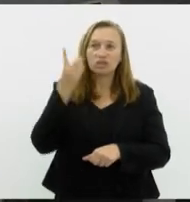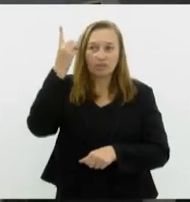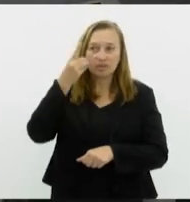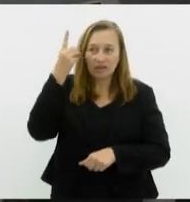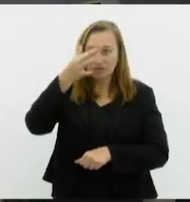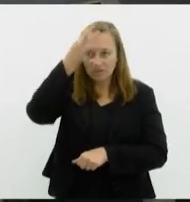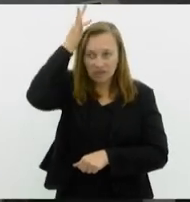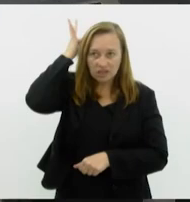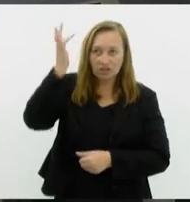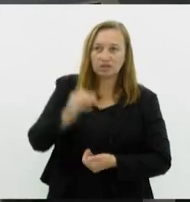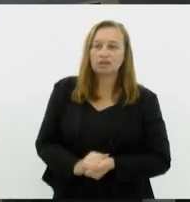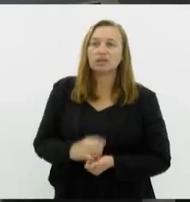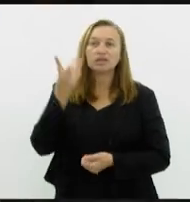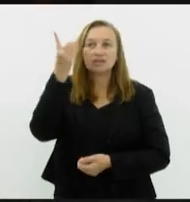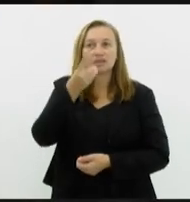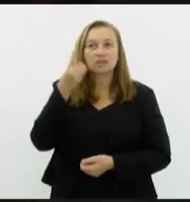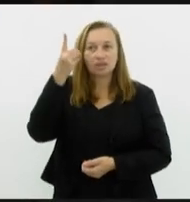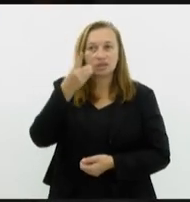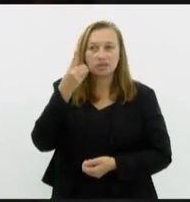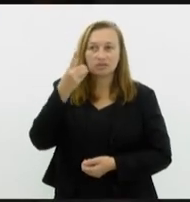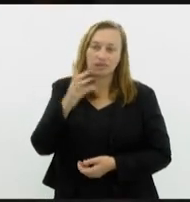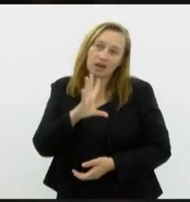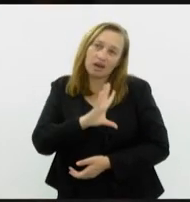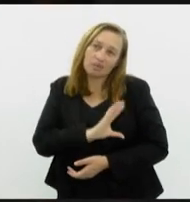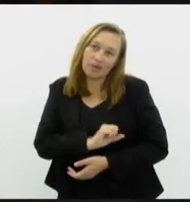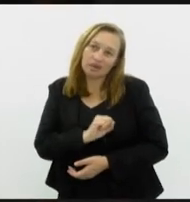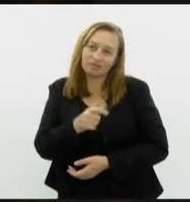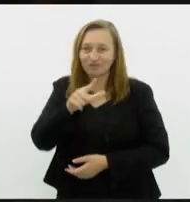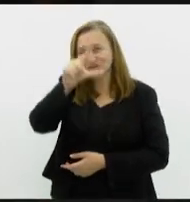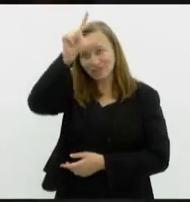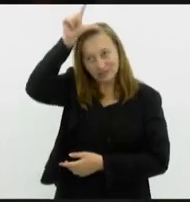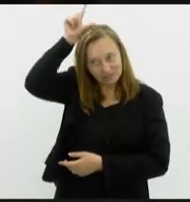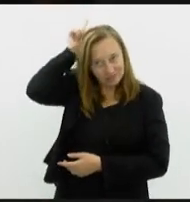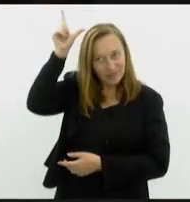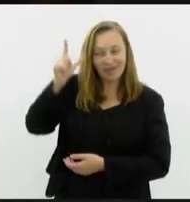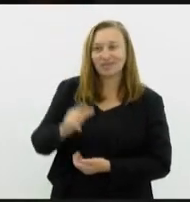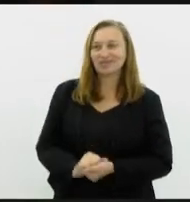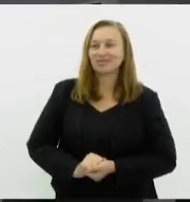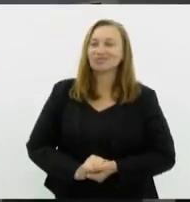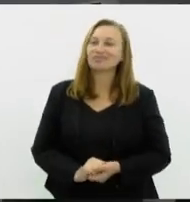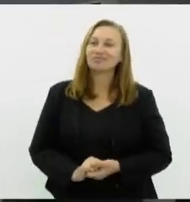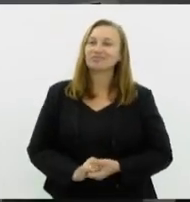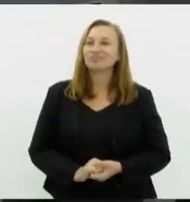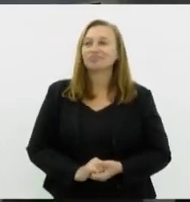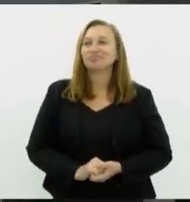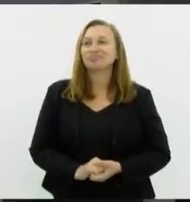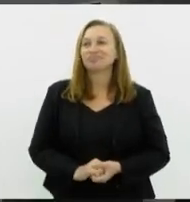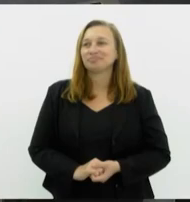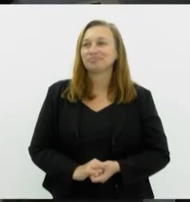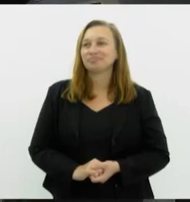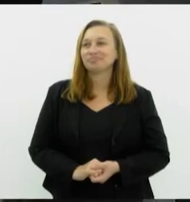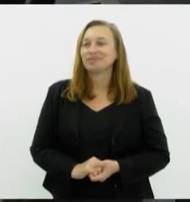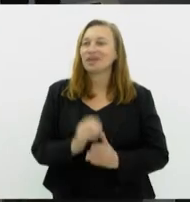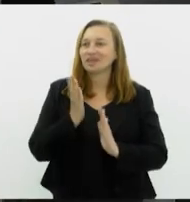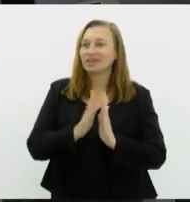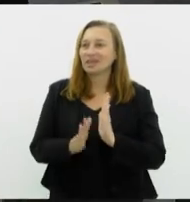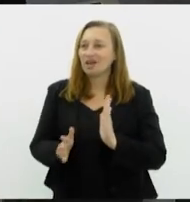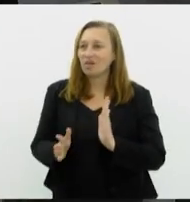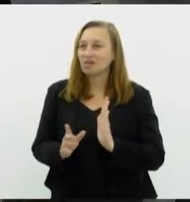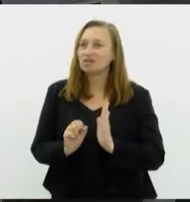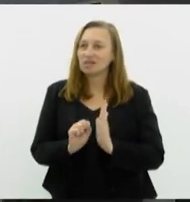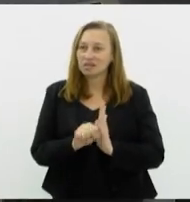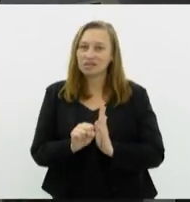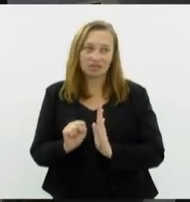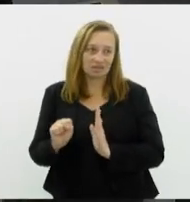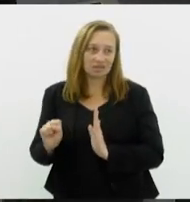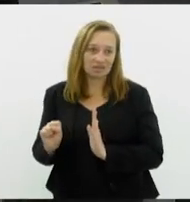Pacheco, deputado queridíssimo Luiz Paulo Corrêa da Rocha. Está na ordem, simples. Ele está